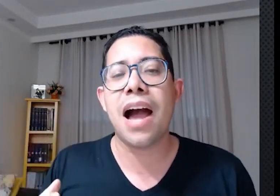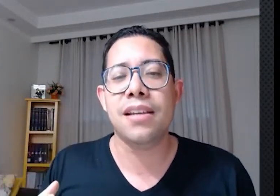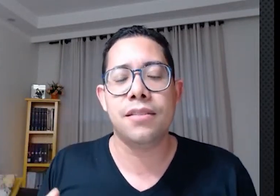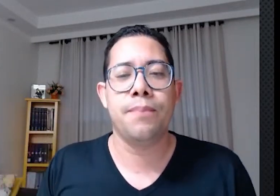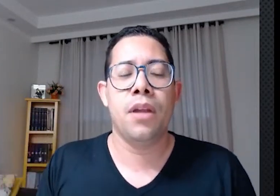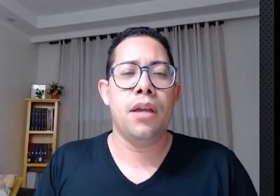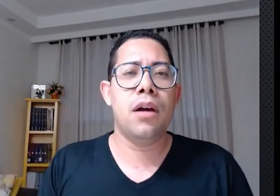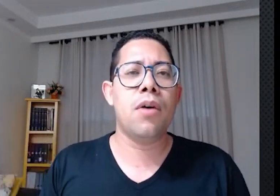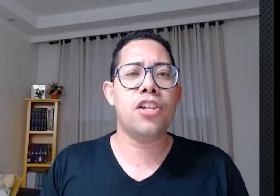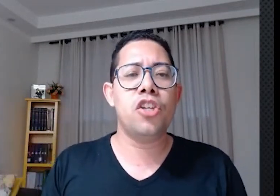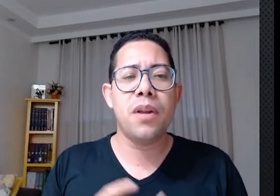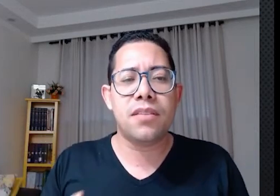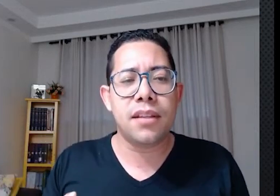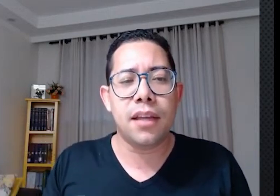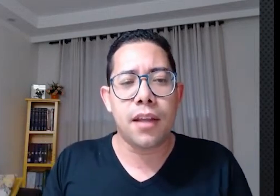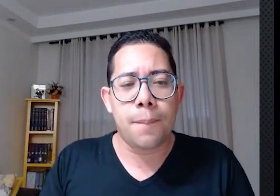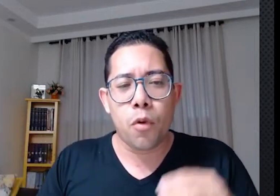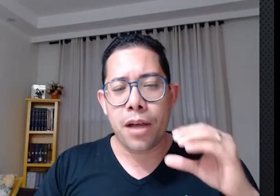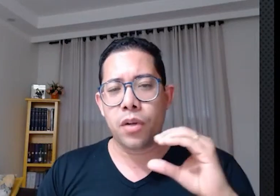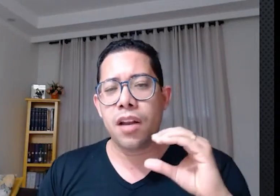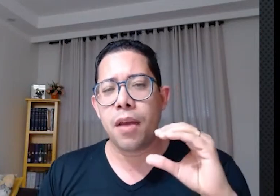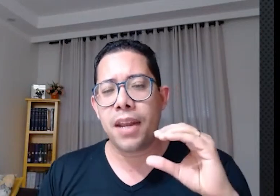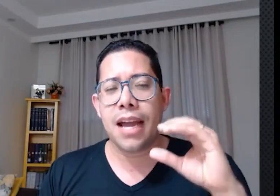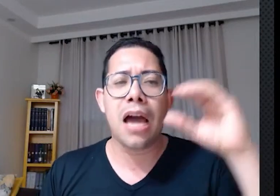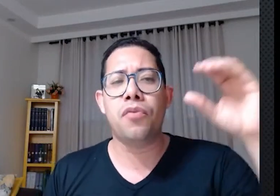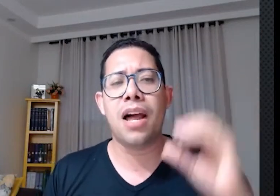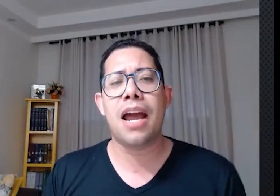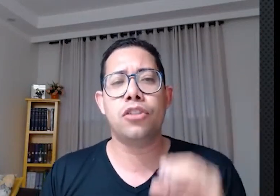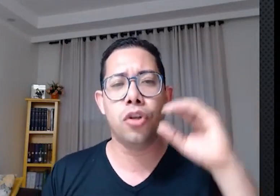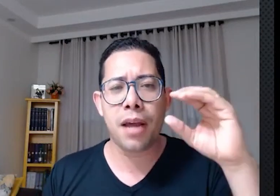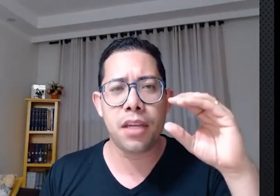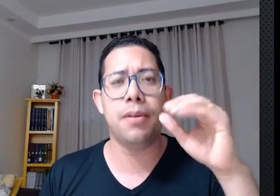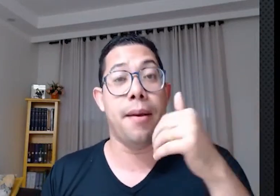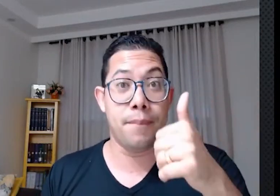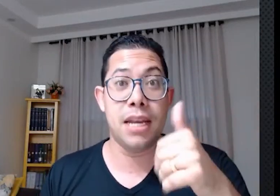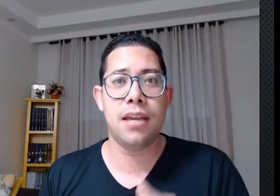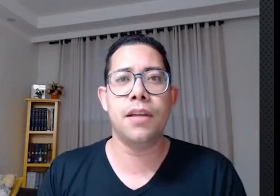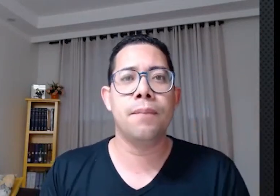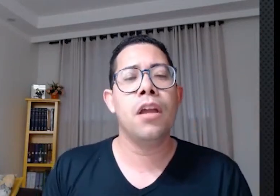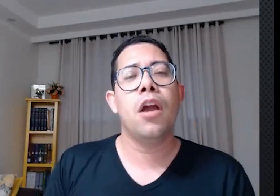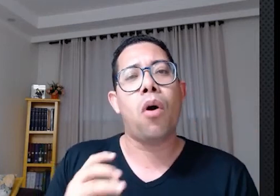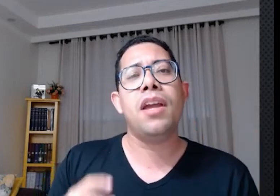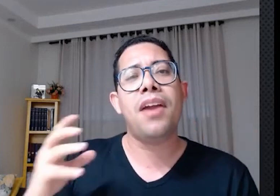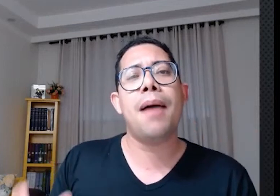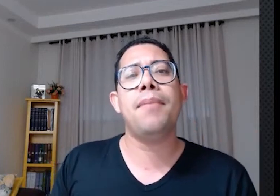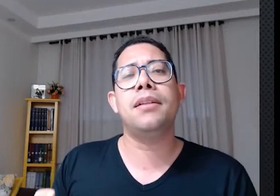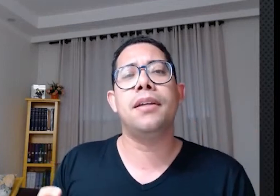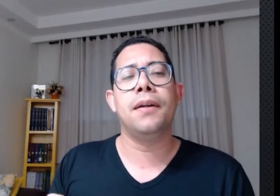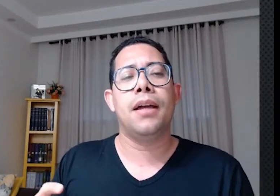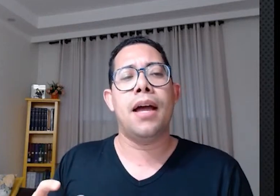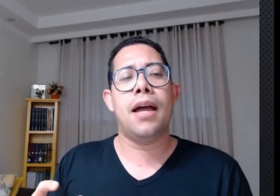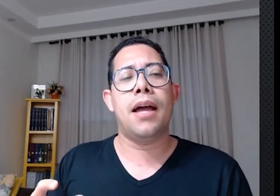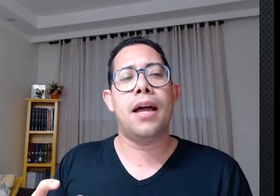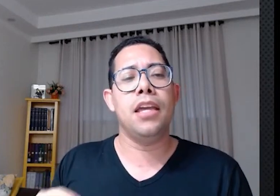gente faz. Então, a gente precisa entender. O pastor ele vai pregar ou falar sobre a Bíblia. Beleza. Qual que é a